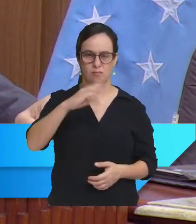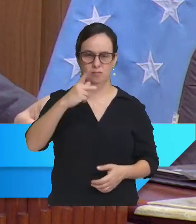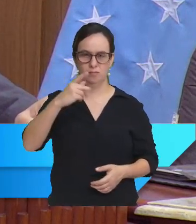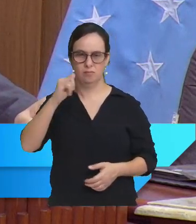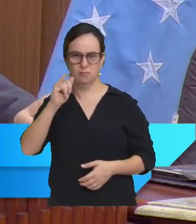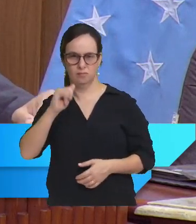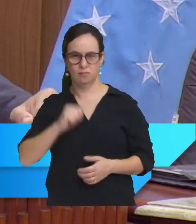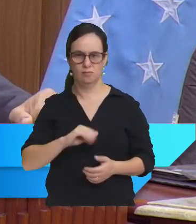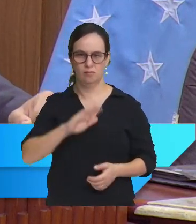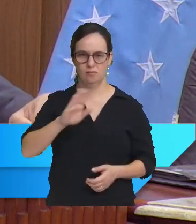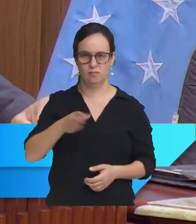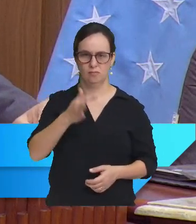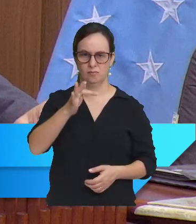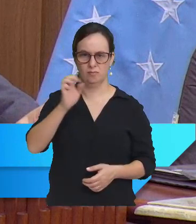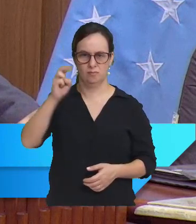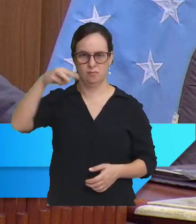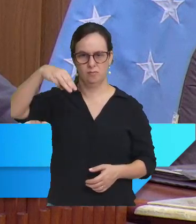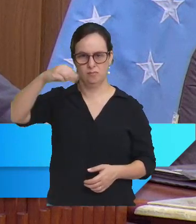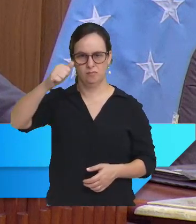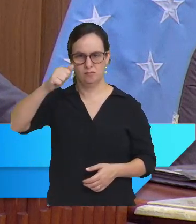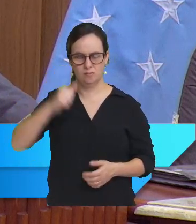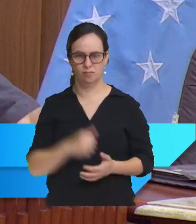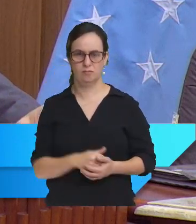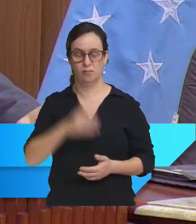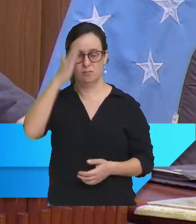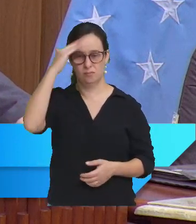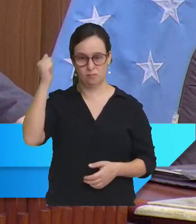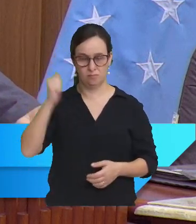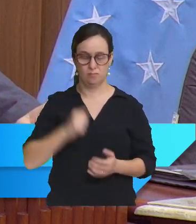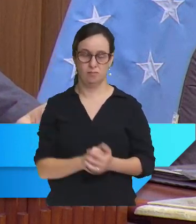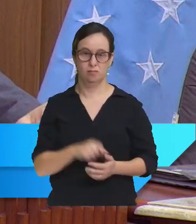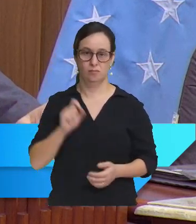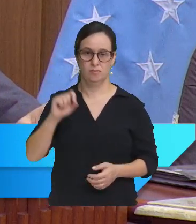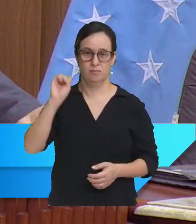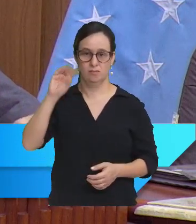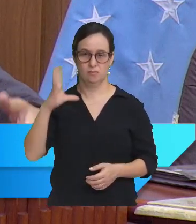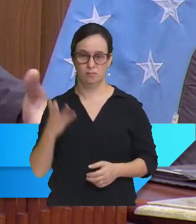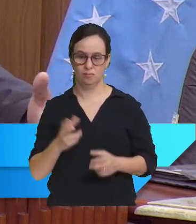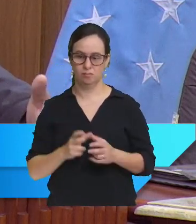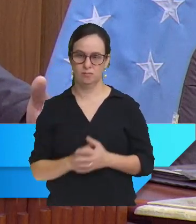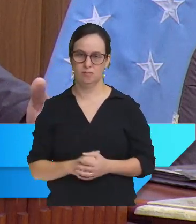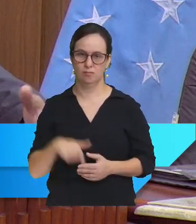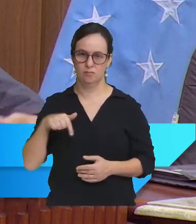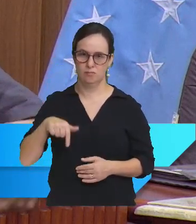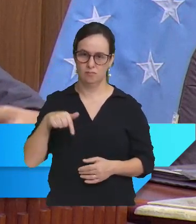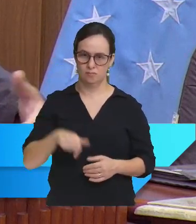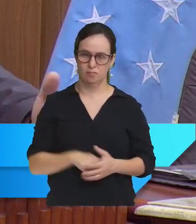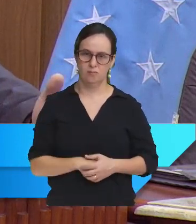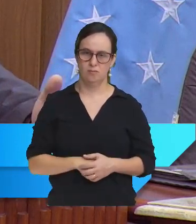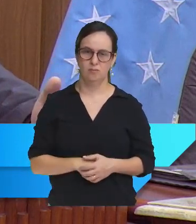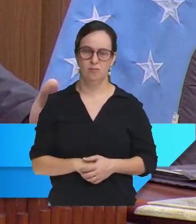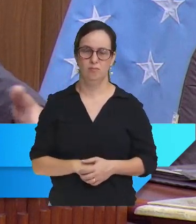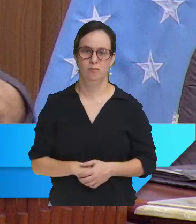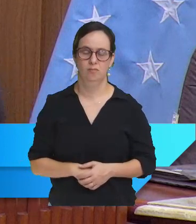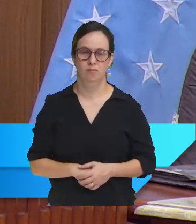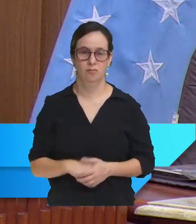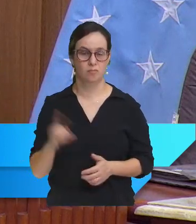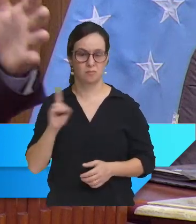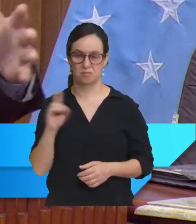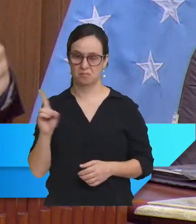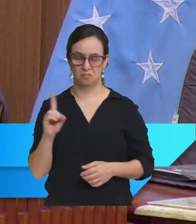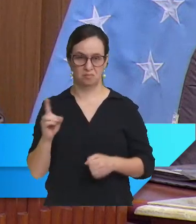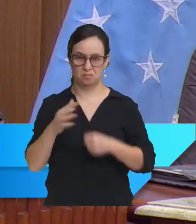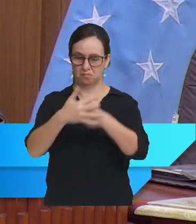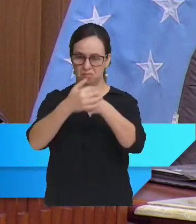o que acontece no debate aqui nesse plenário. E que não adianta tentar manipular, tentar maquiar, tentar encher